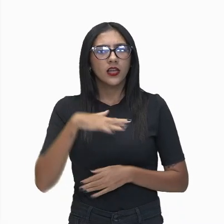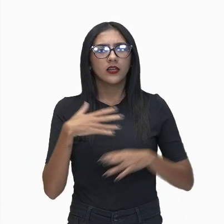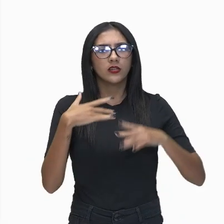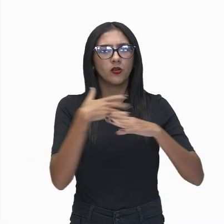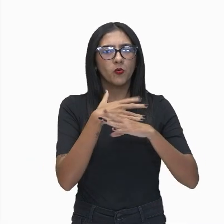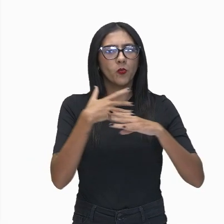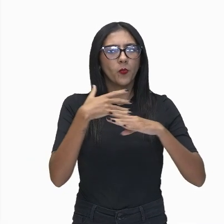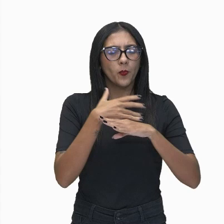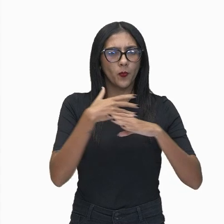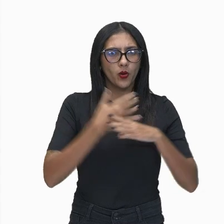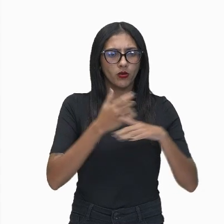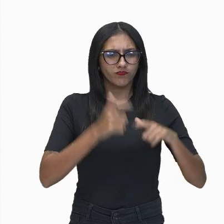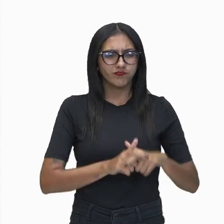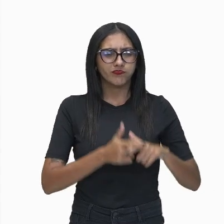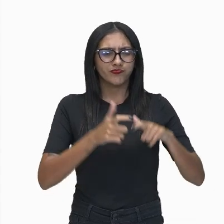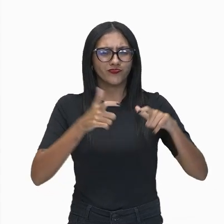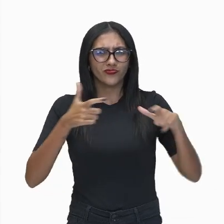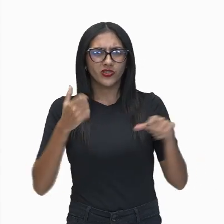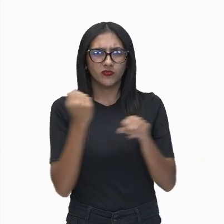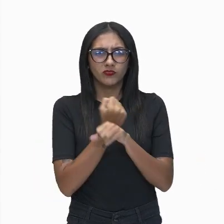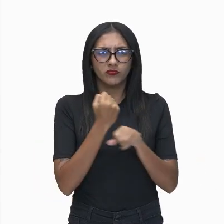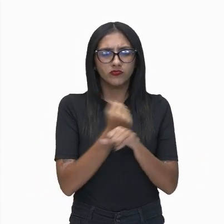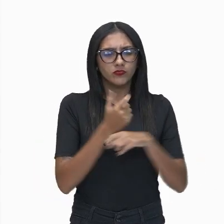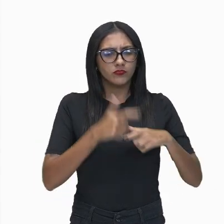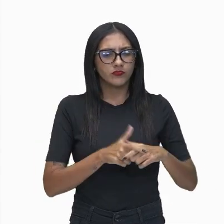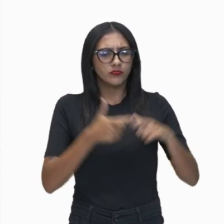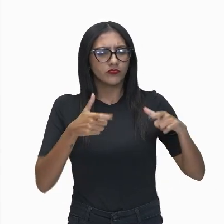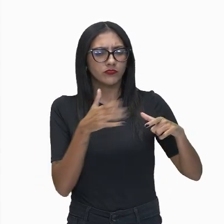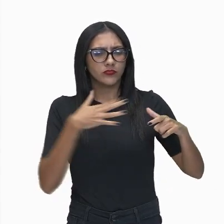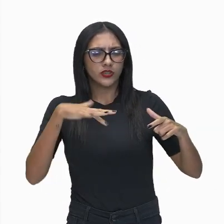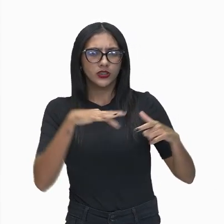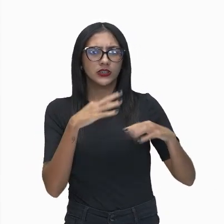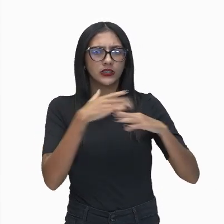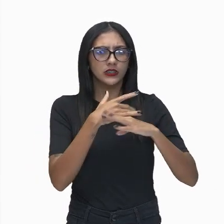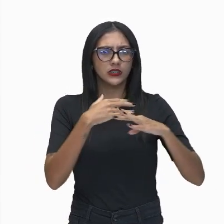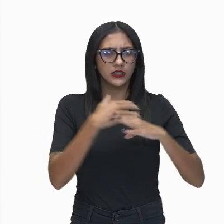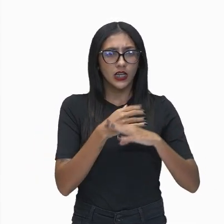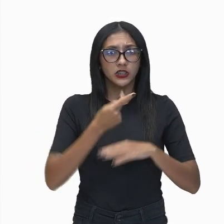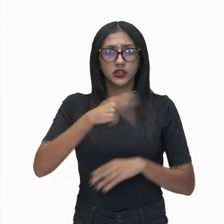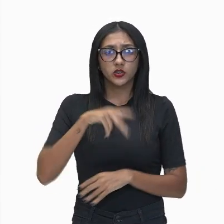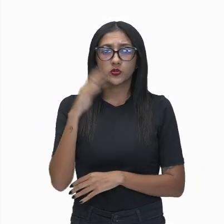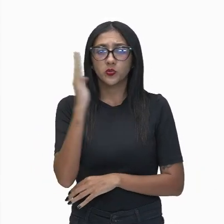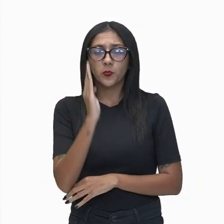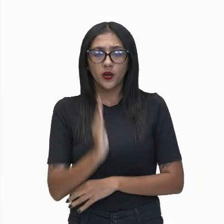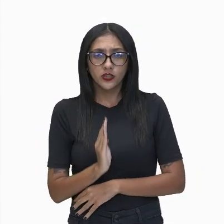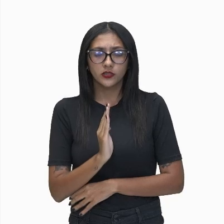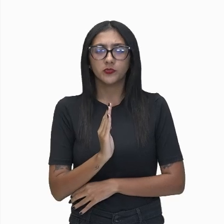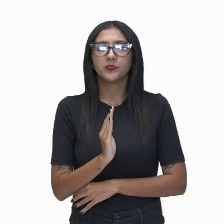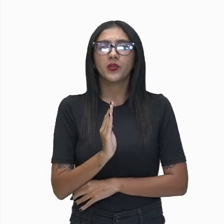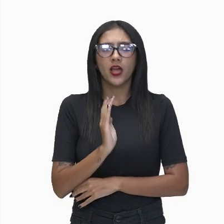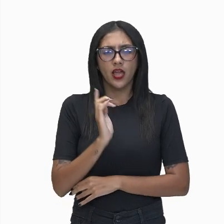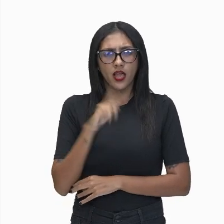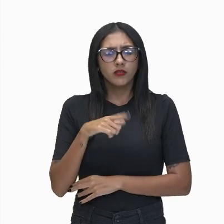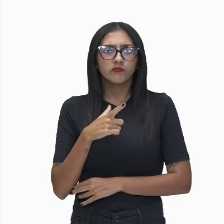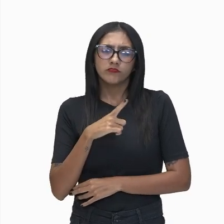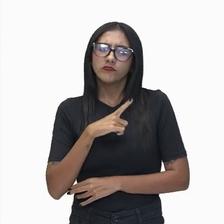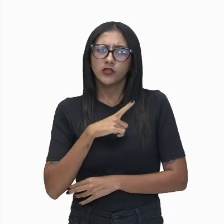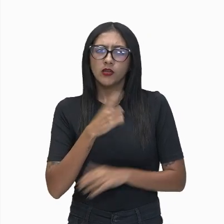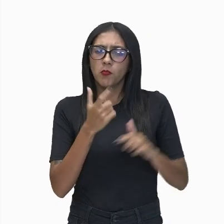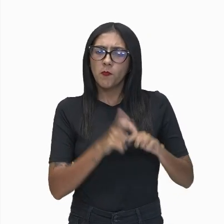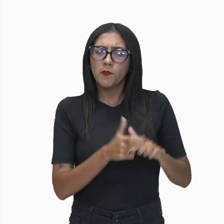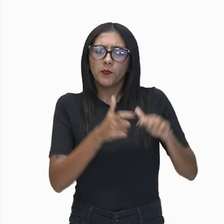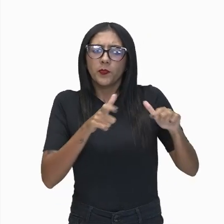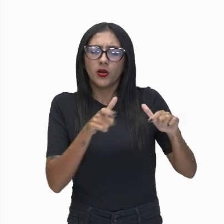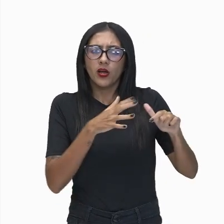expansão urbana no Brasil, ela não apenas veio o quê? Ampliar o tamanho